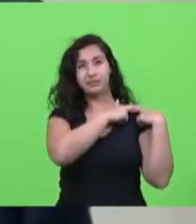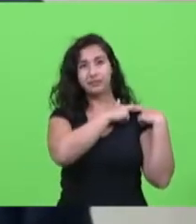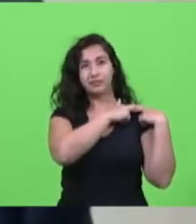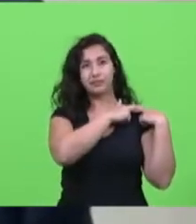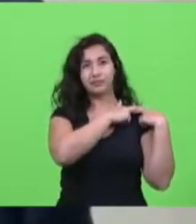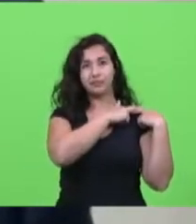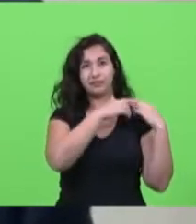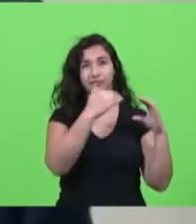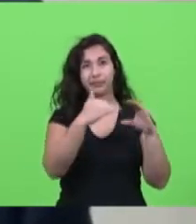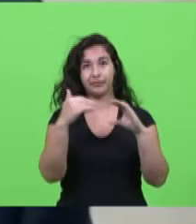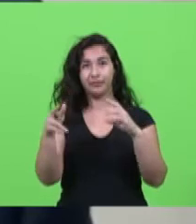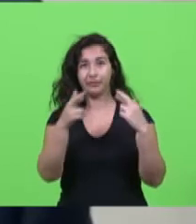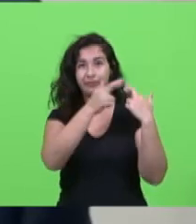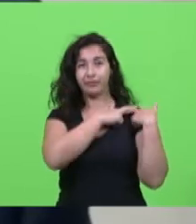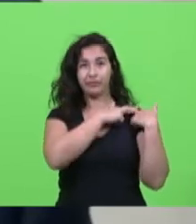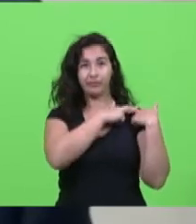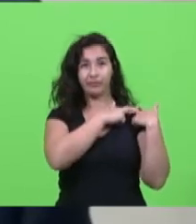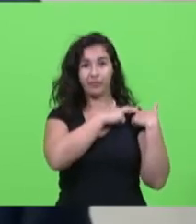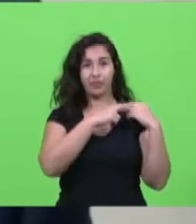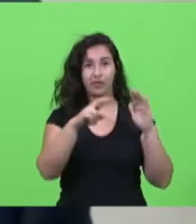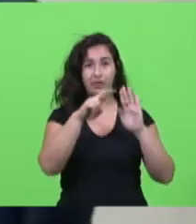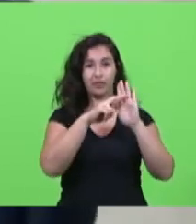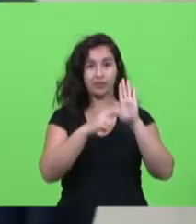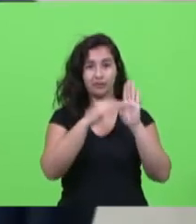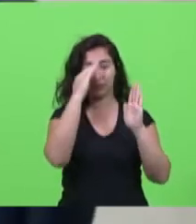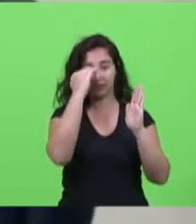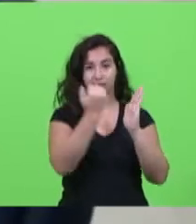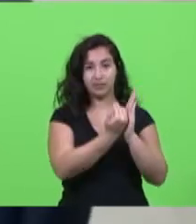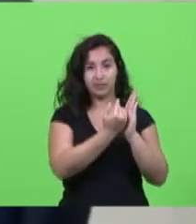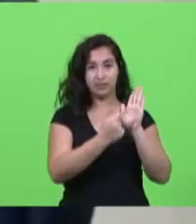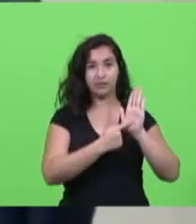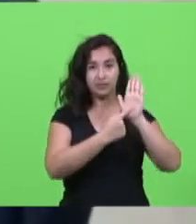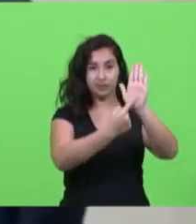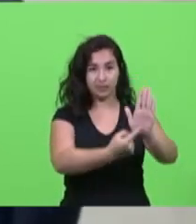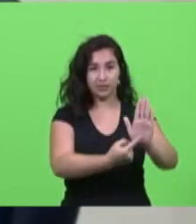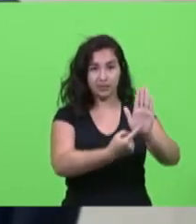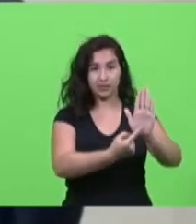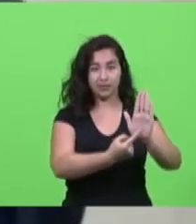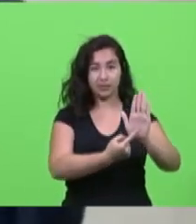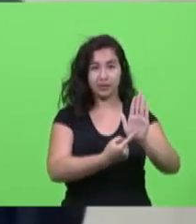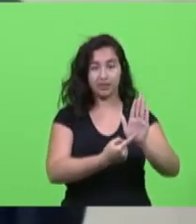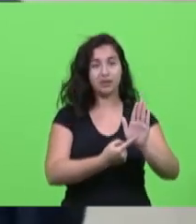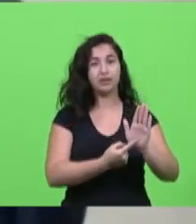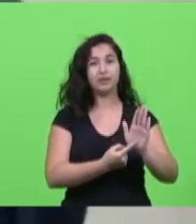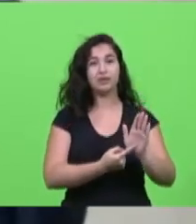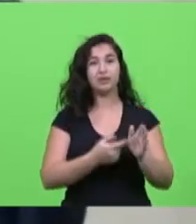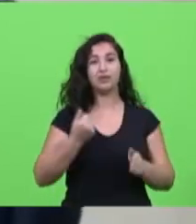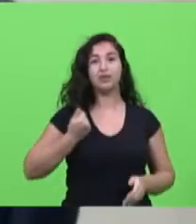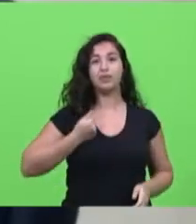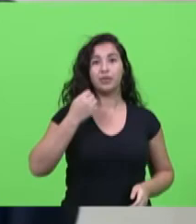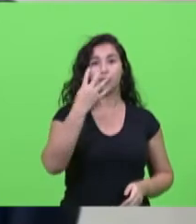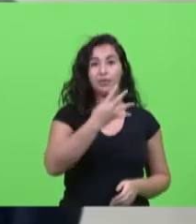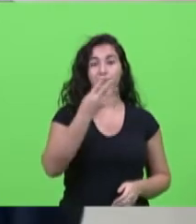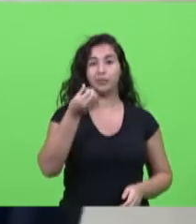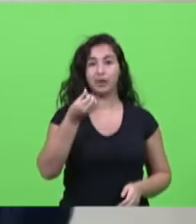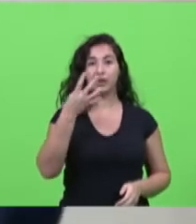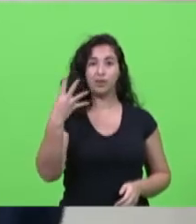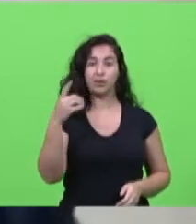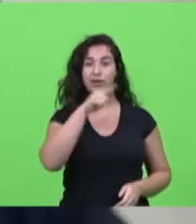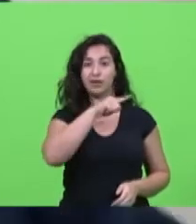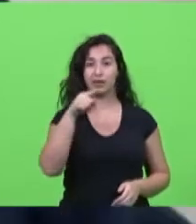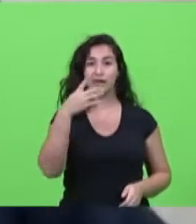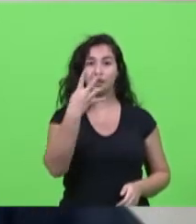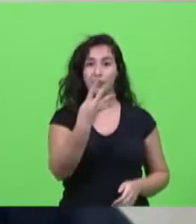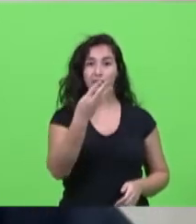encaminhará os destinatários, conforme determina o regimento, as seguintes indicações. De número 464 até